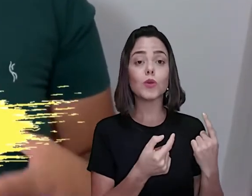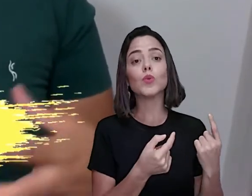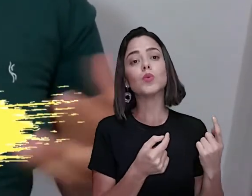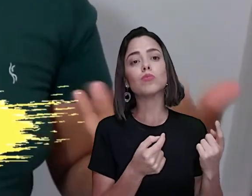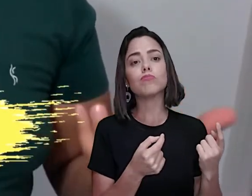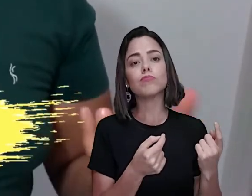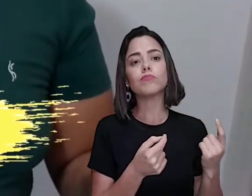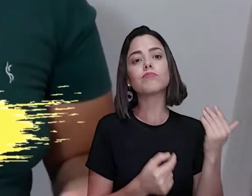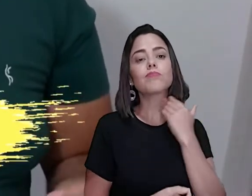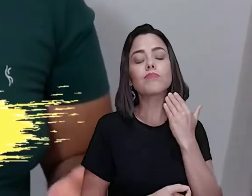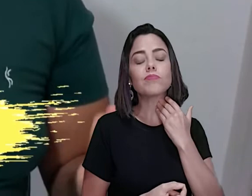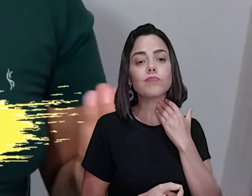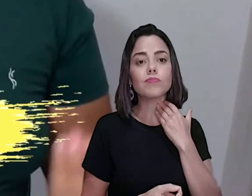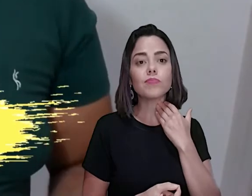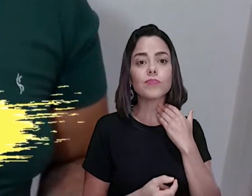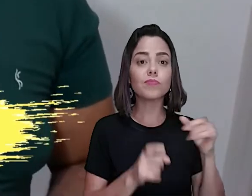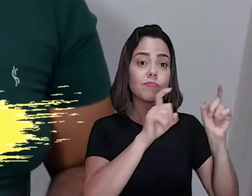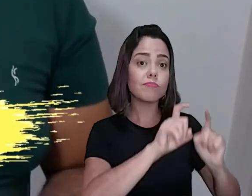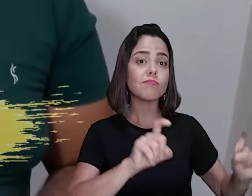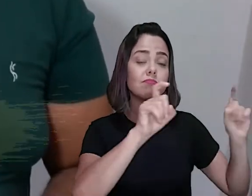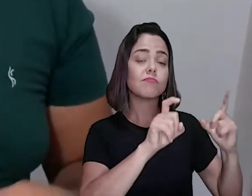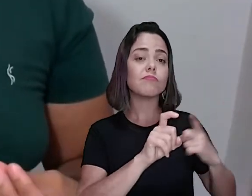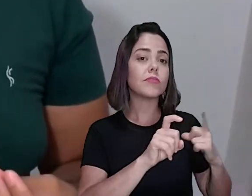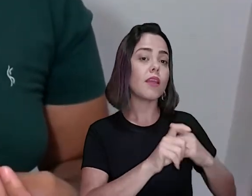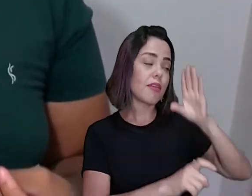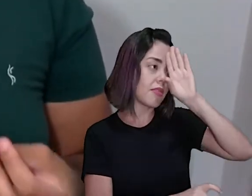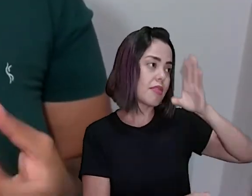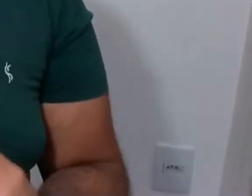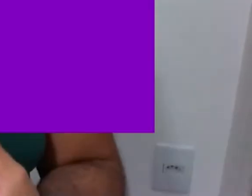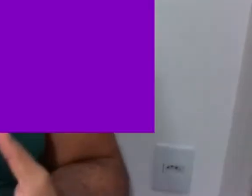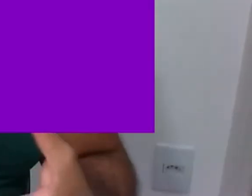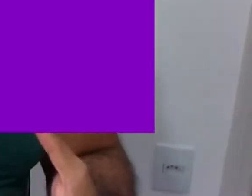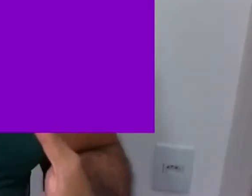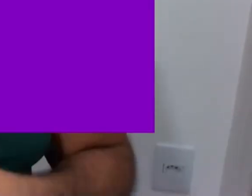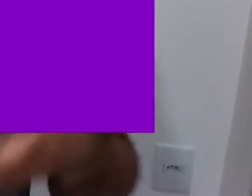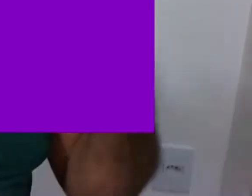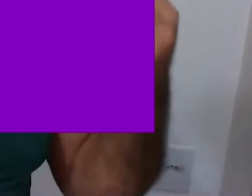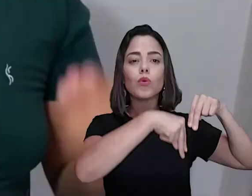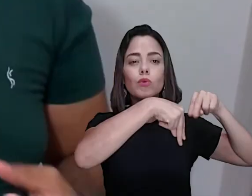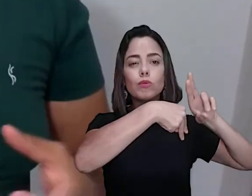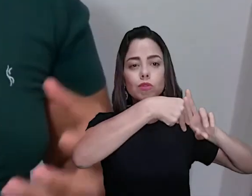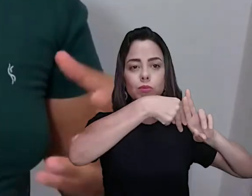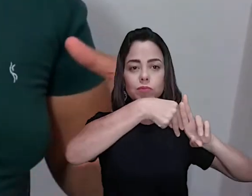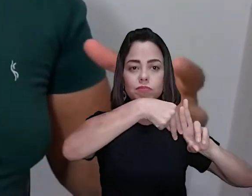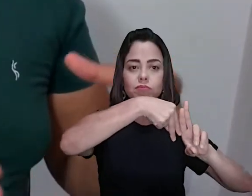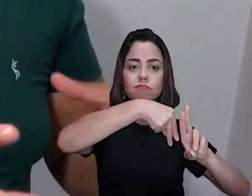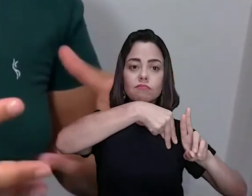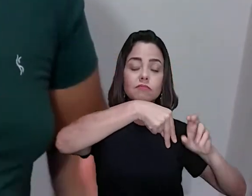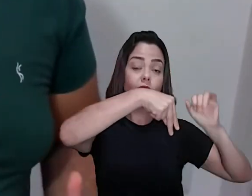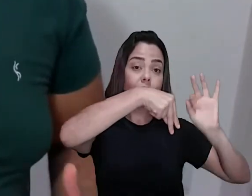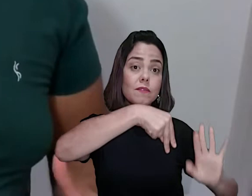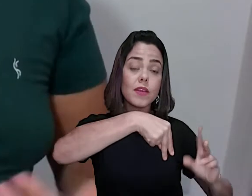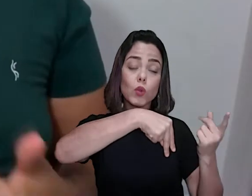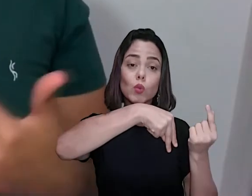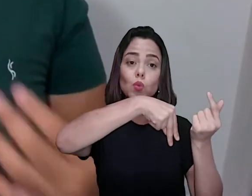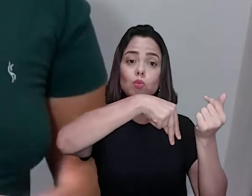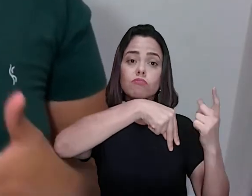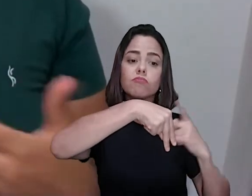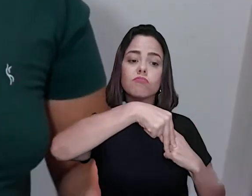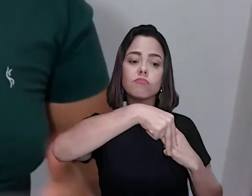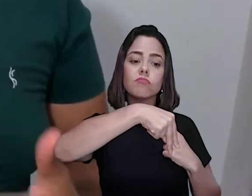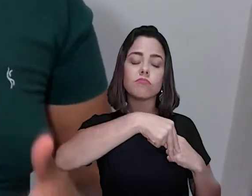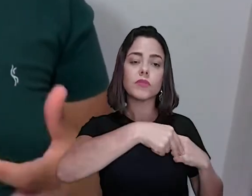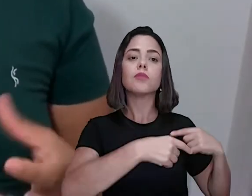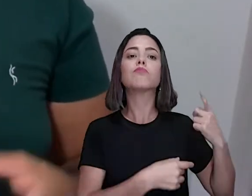digitais disponibilizarem um investimento automático, como é o caso do Nubank, por exemplo. Você só de deixar o dinheiro na conta, ele já